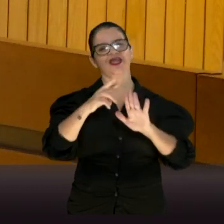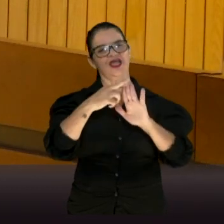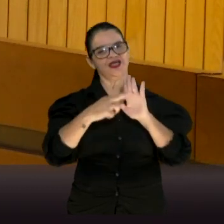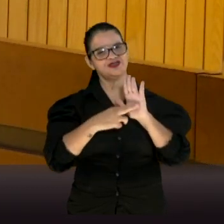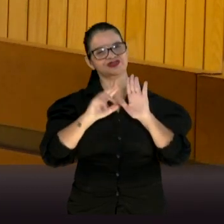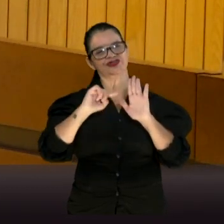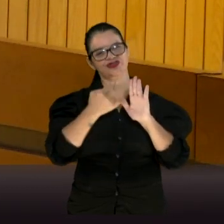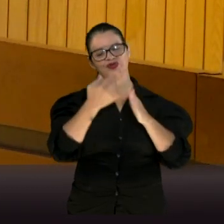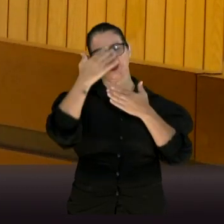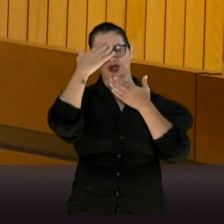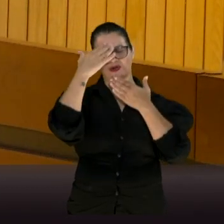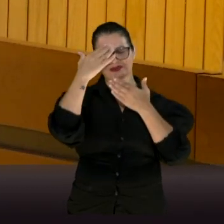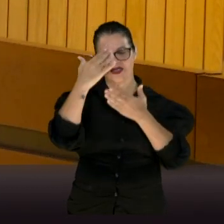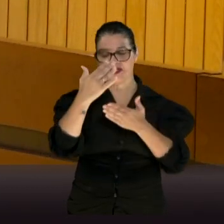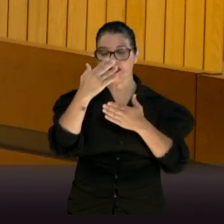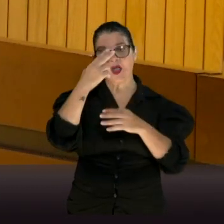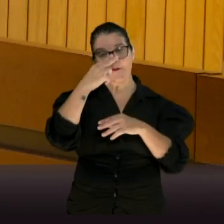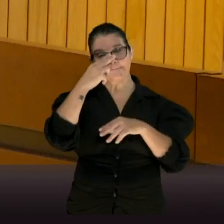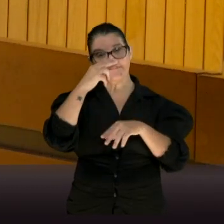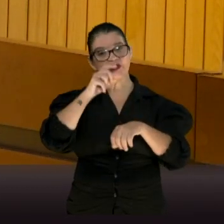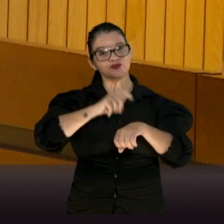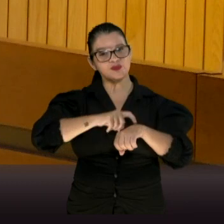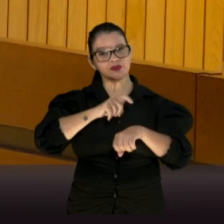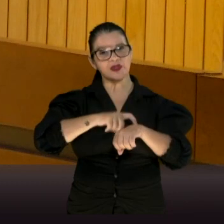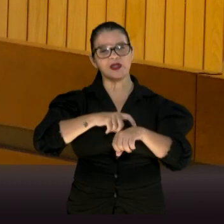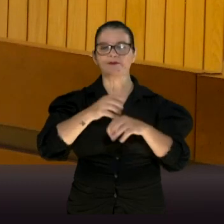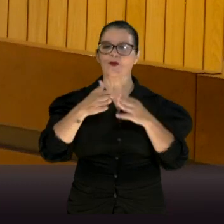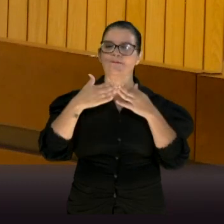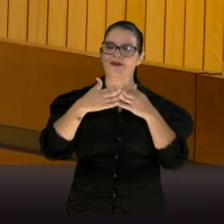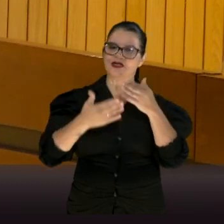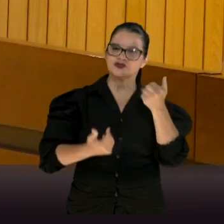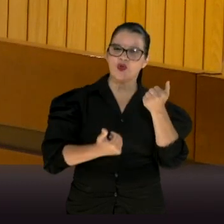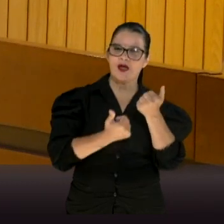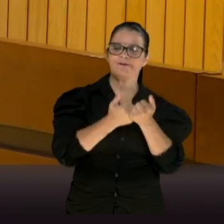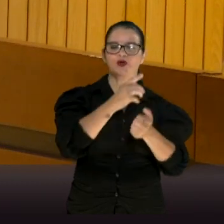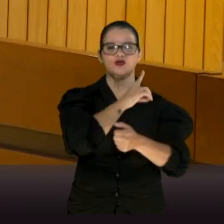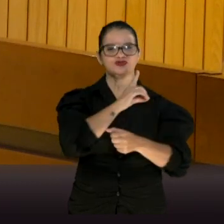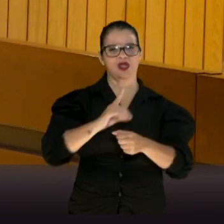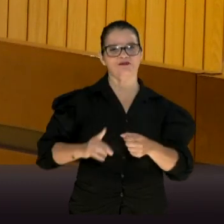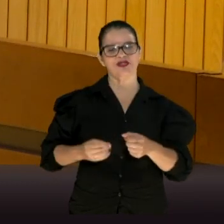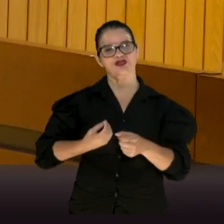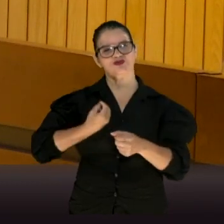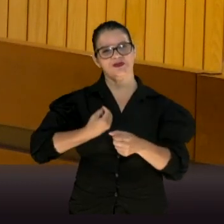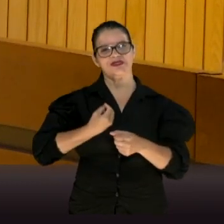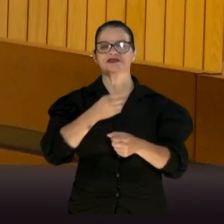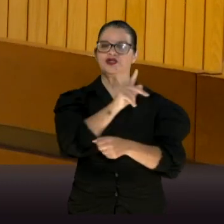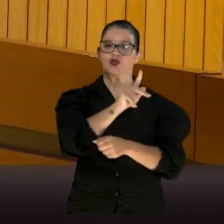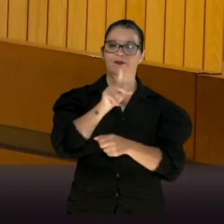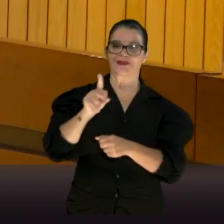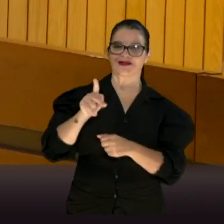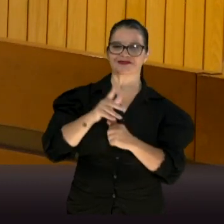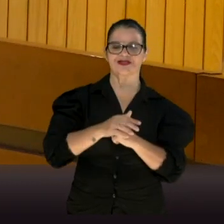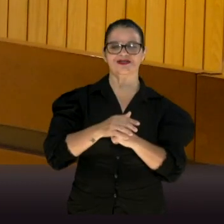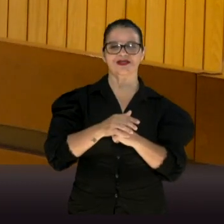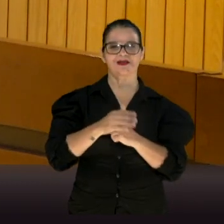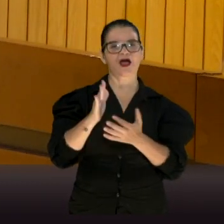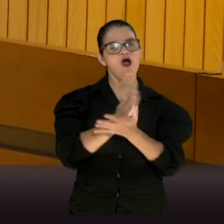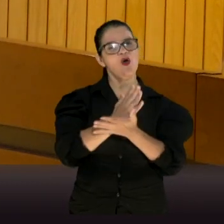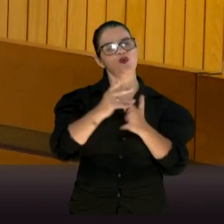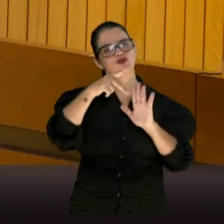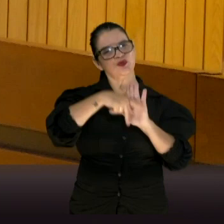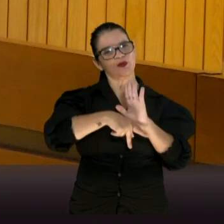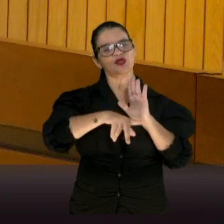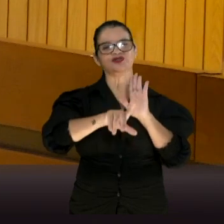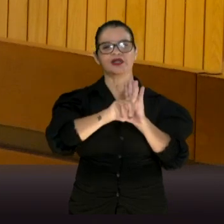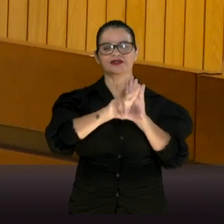a nossa gratidão. E, ao mesmo tempo, não é, peço o apoio dos deputados presentes, do presidente, para alguns projetos de